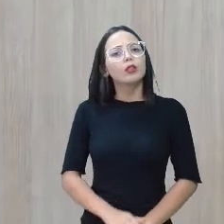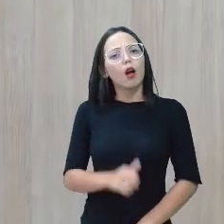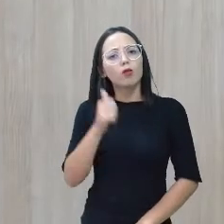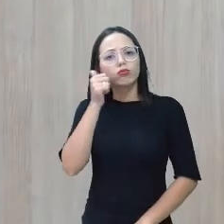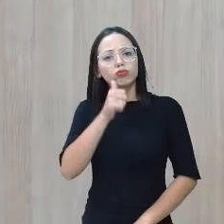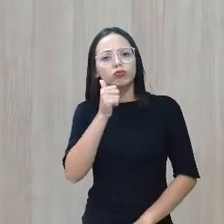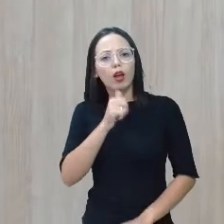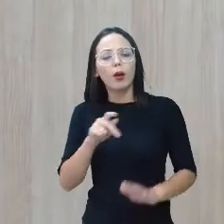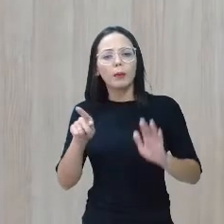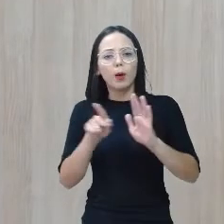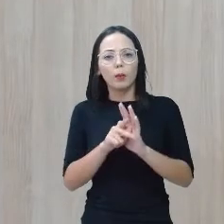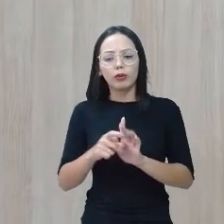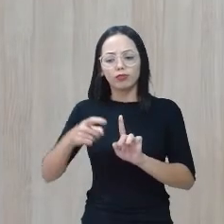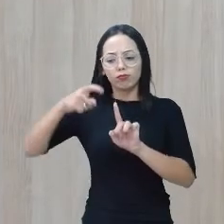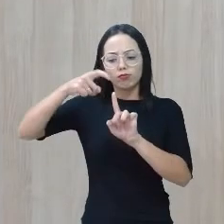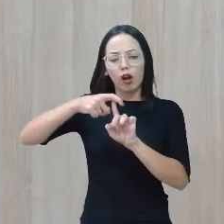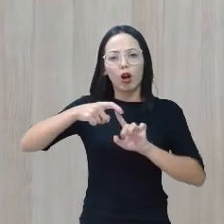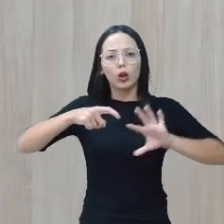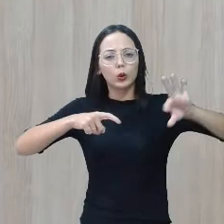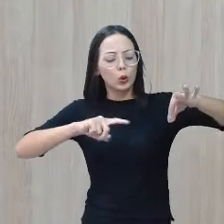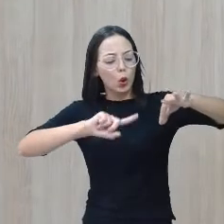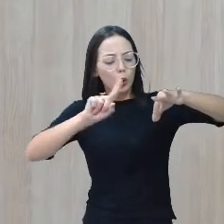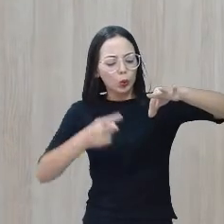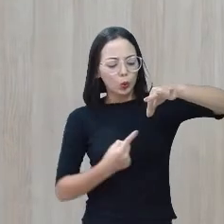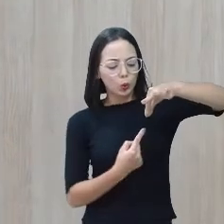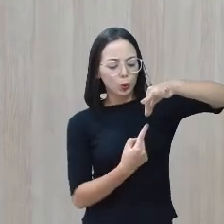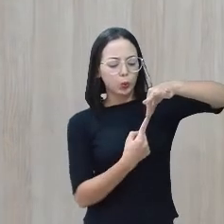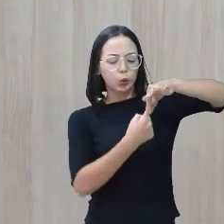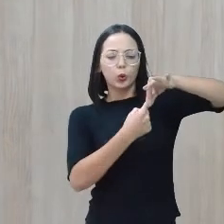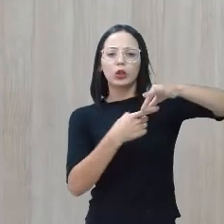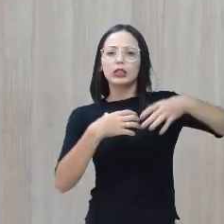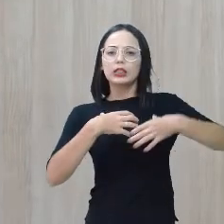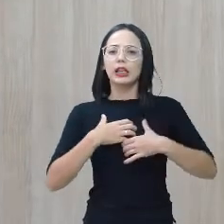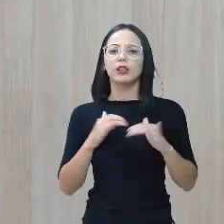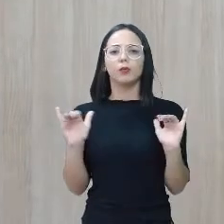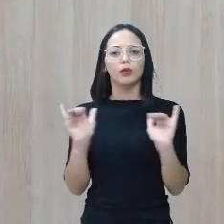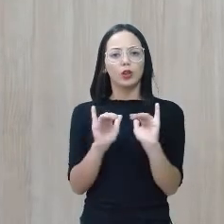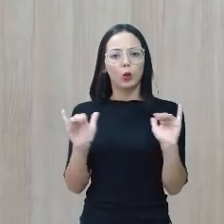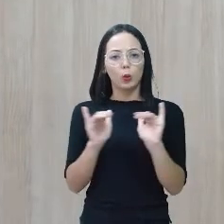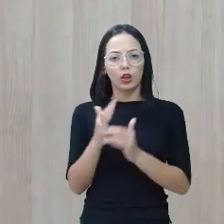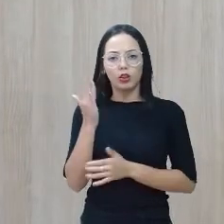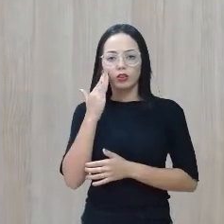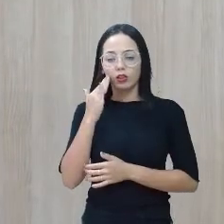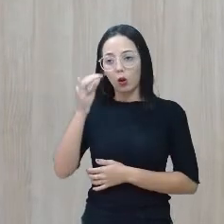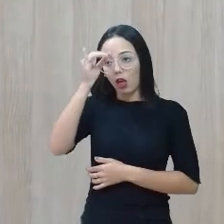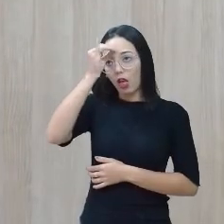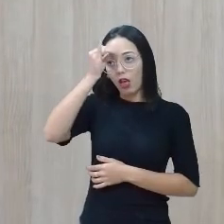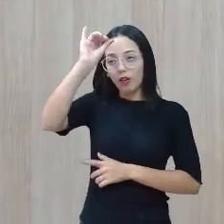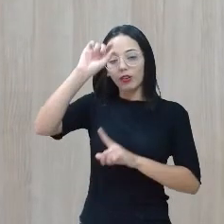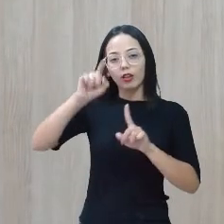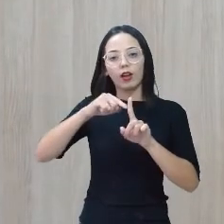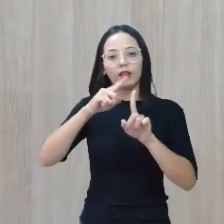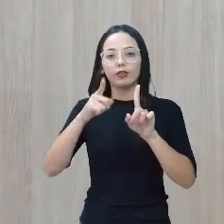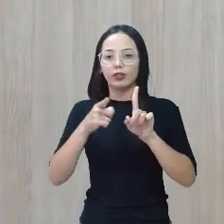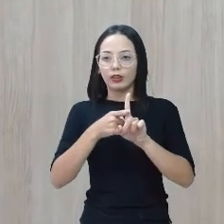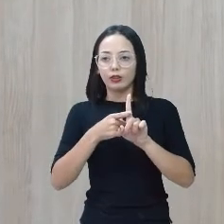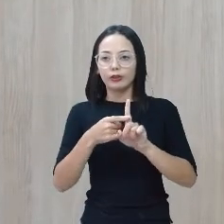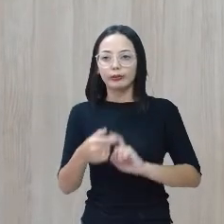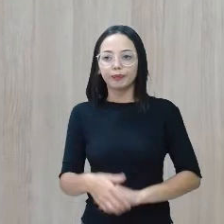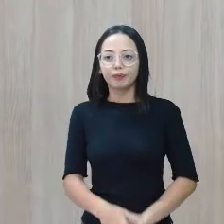quando coloca algumas, se sentem até bem tranquilas nessa questão de evitar a